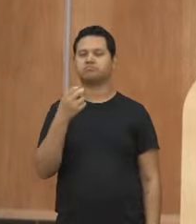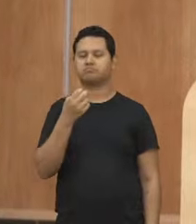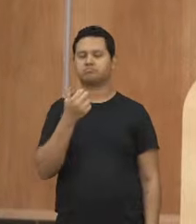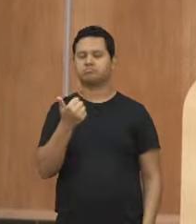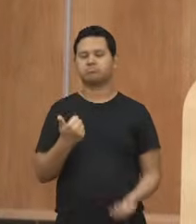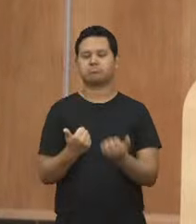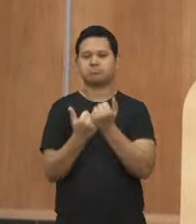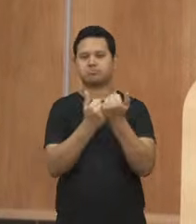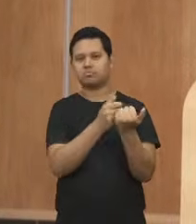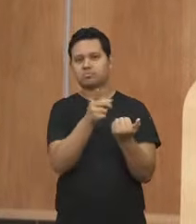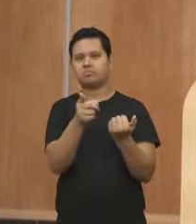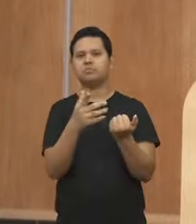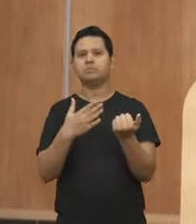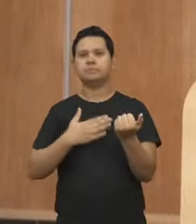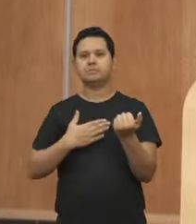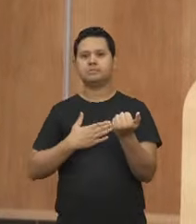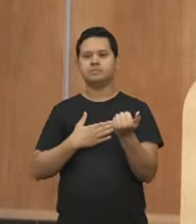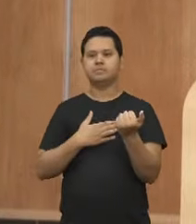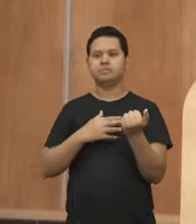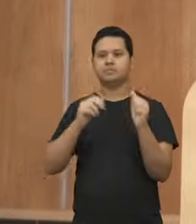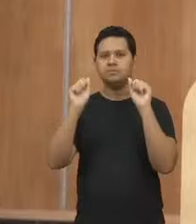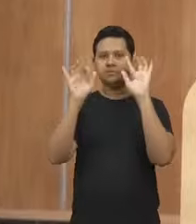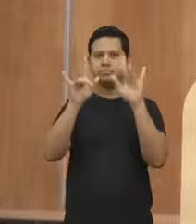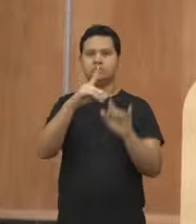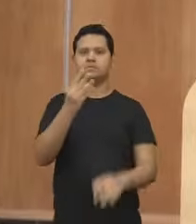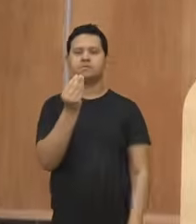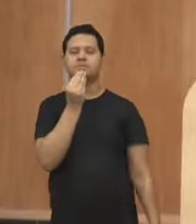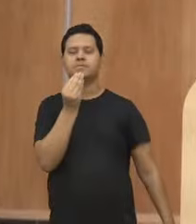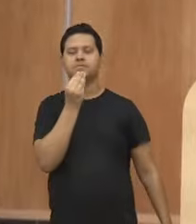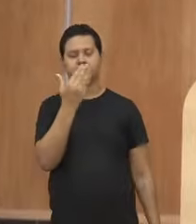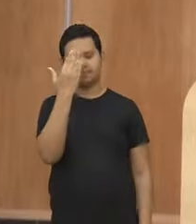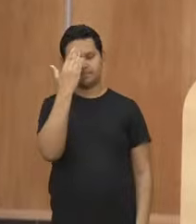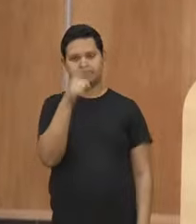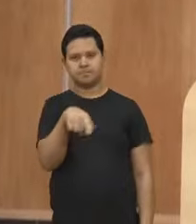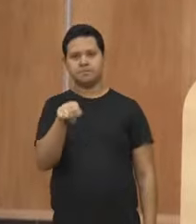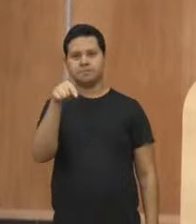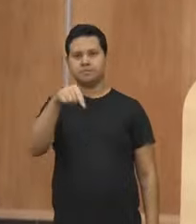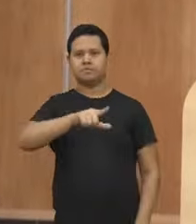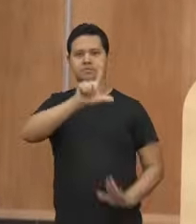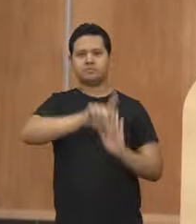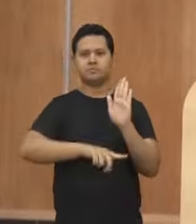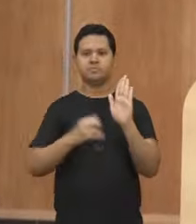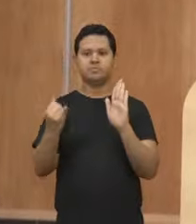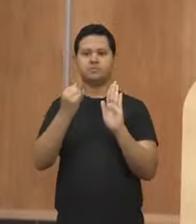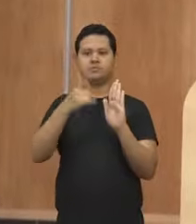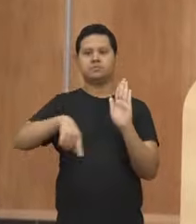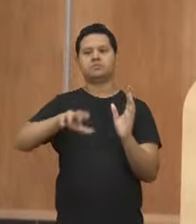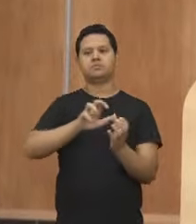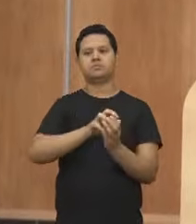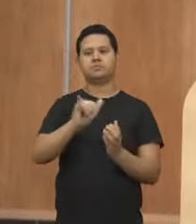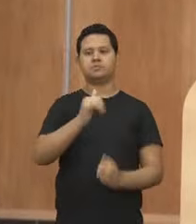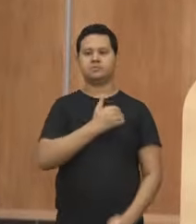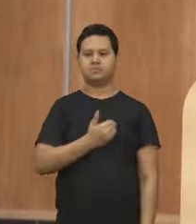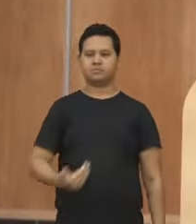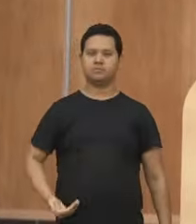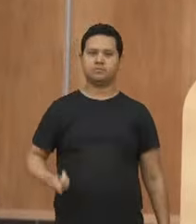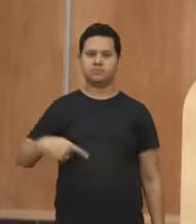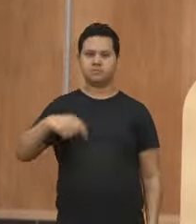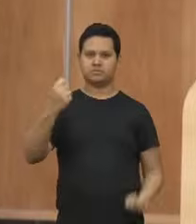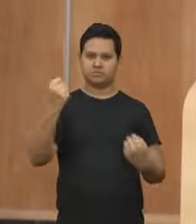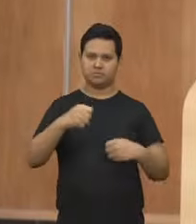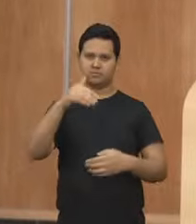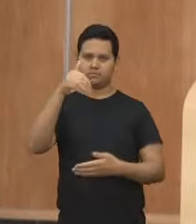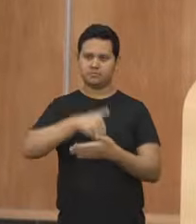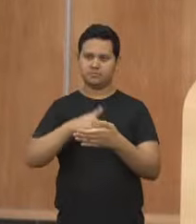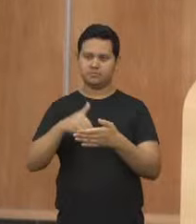apoio de vocês, deixo aqui meu abraço a todos, agradecer a oportunidade e dizer que essa lei é importante para a cidade. A gente tem que votar essas